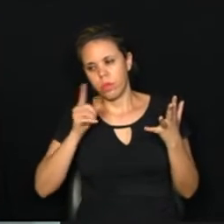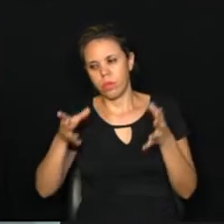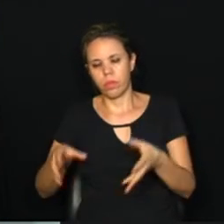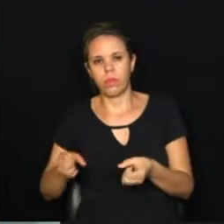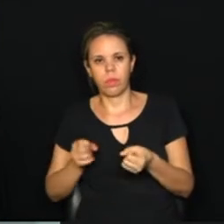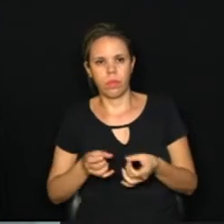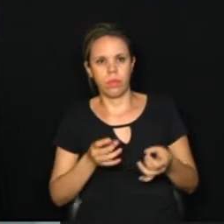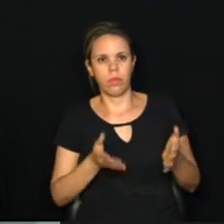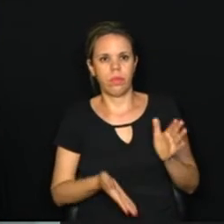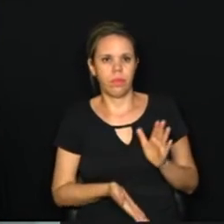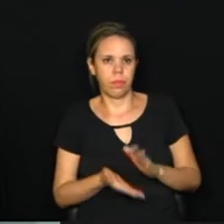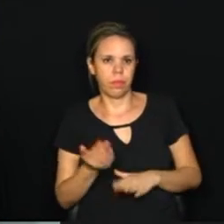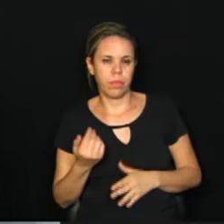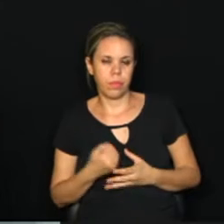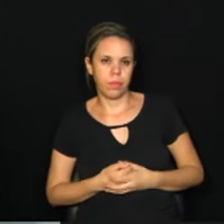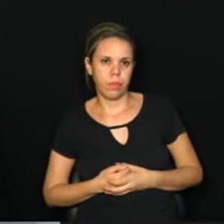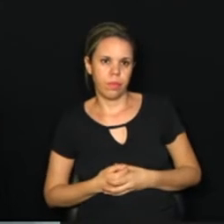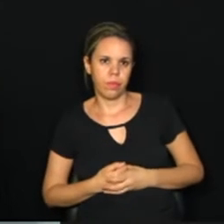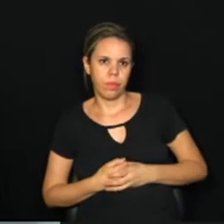sentido de